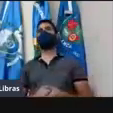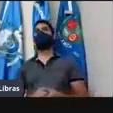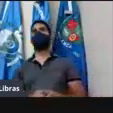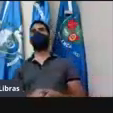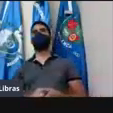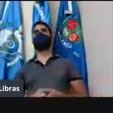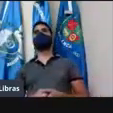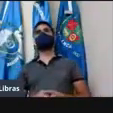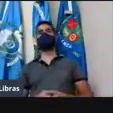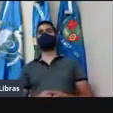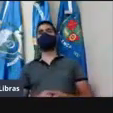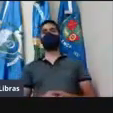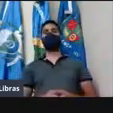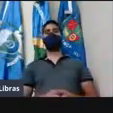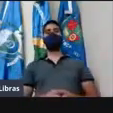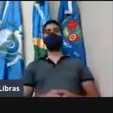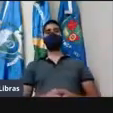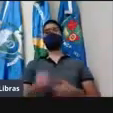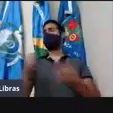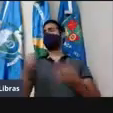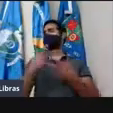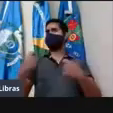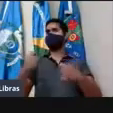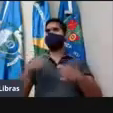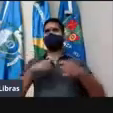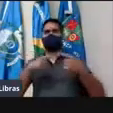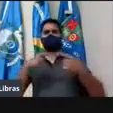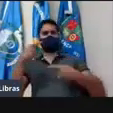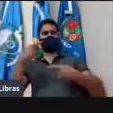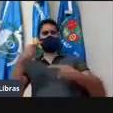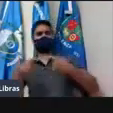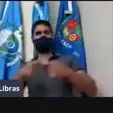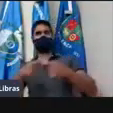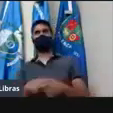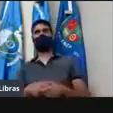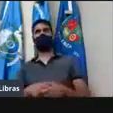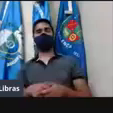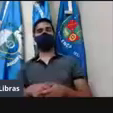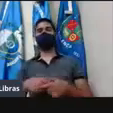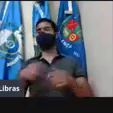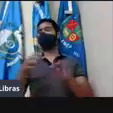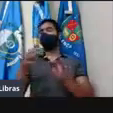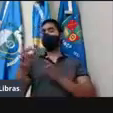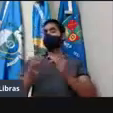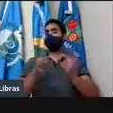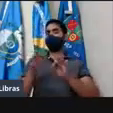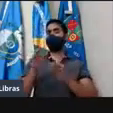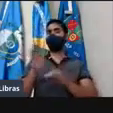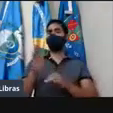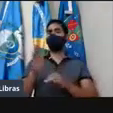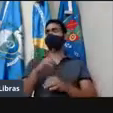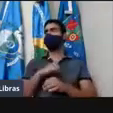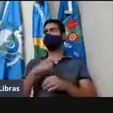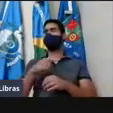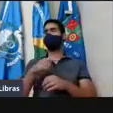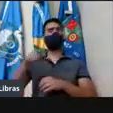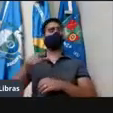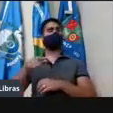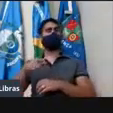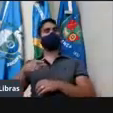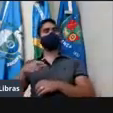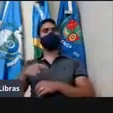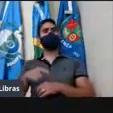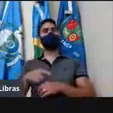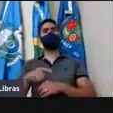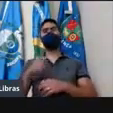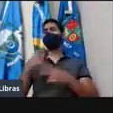Então, essa situação ela precisa ser discutida. E esse projeto, ele vai para a rua para dar